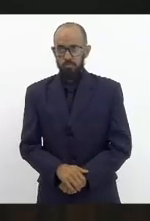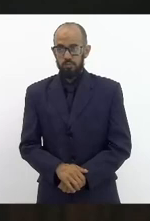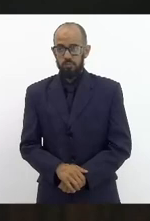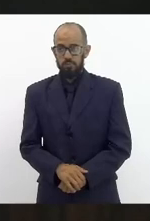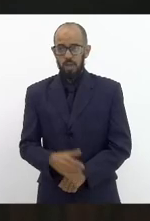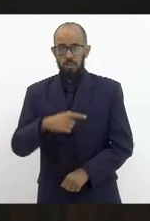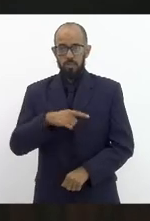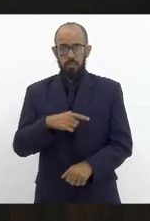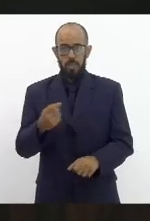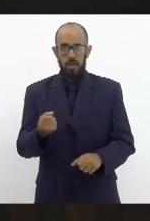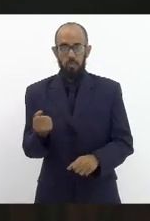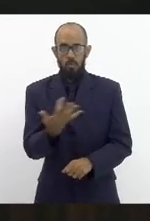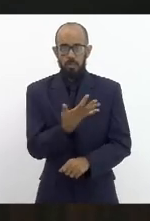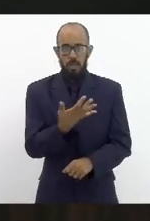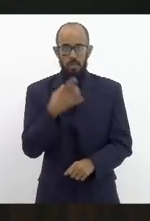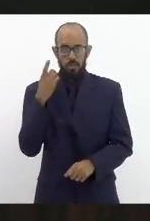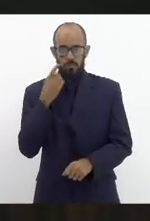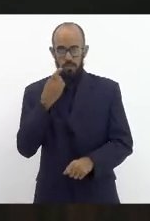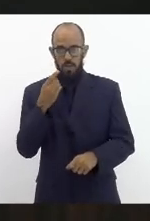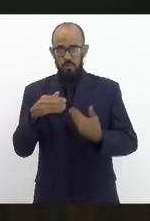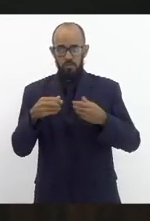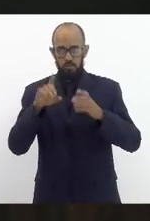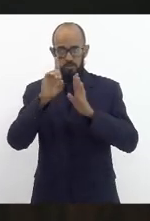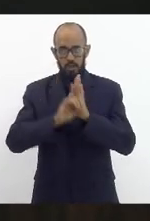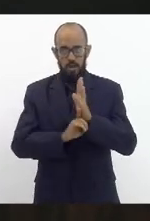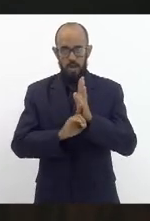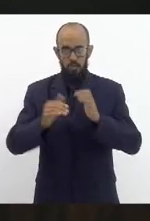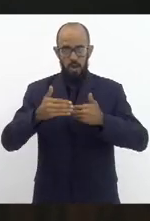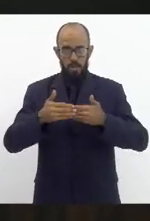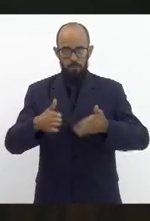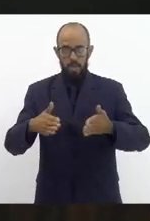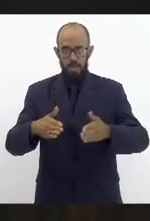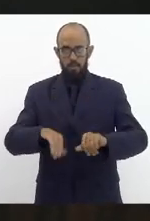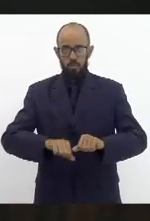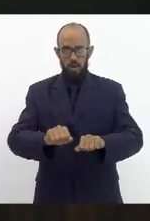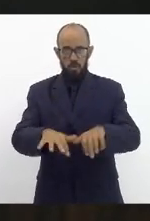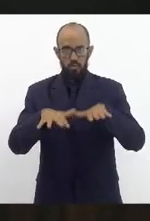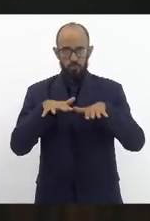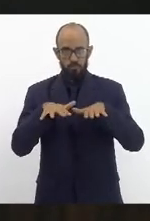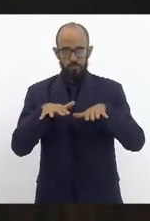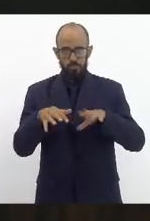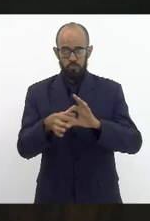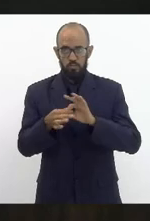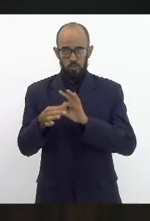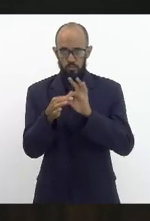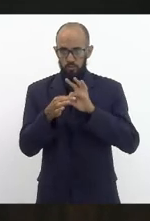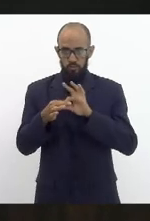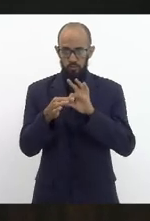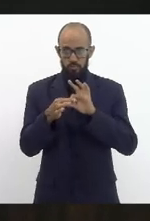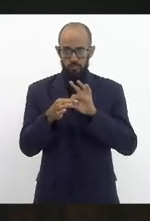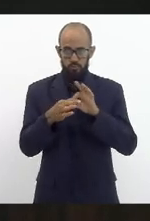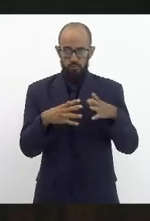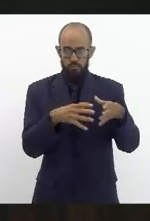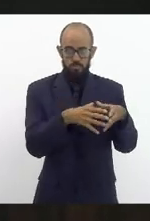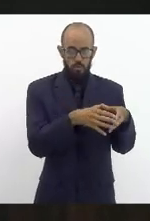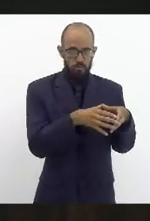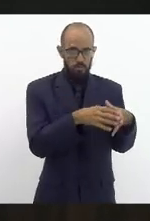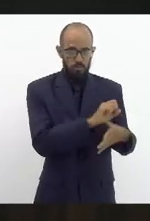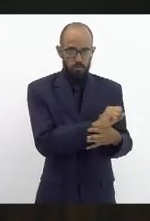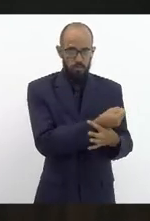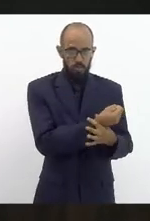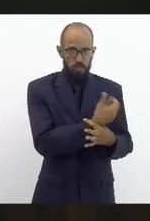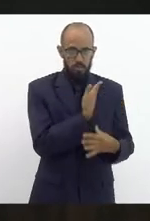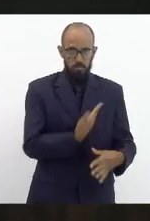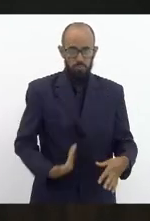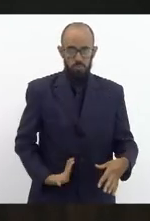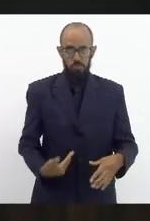Havendo o número regimental, declaro abertos os trabalhos da audiência pública conjunta das comissões de Segurança Pública